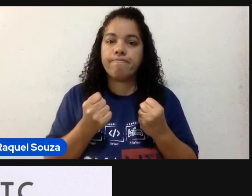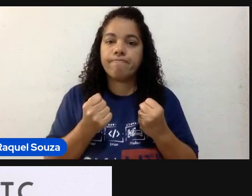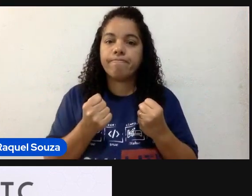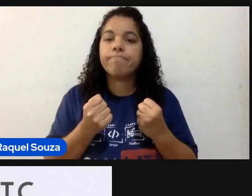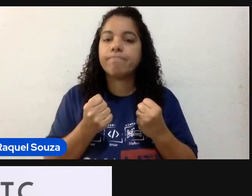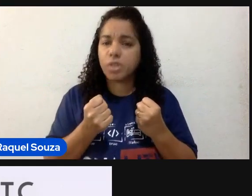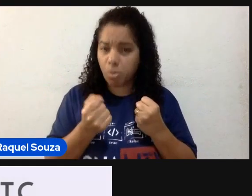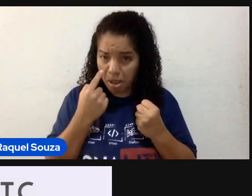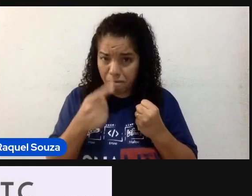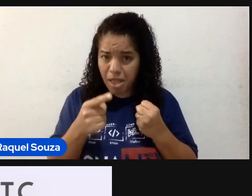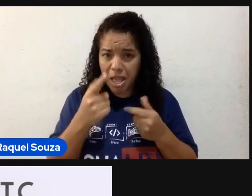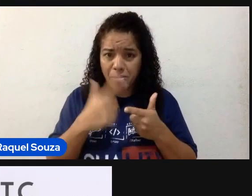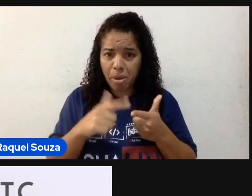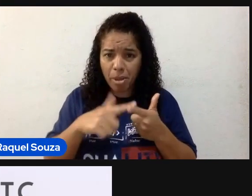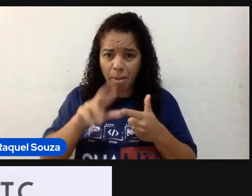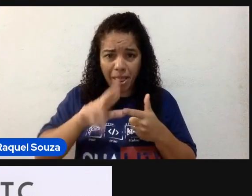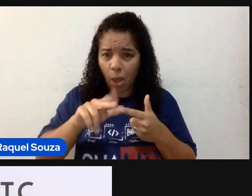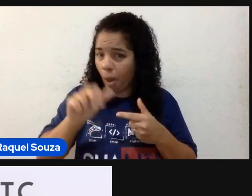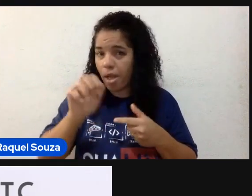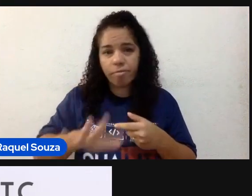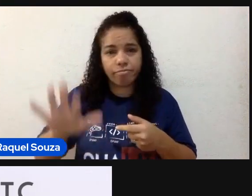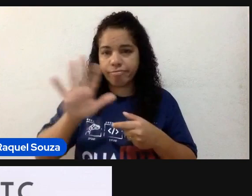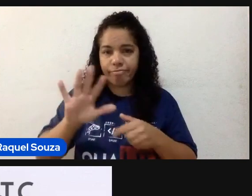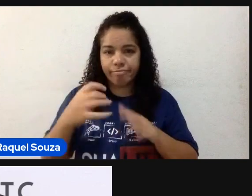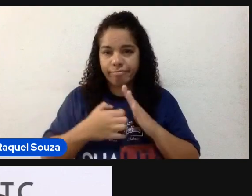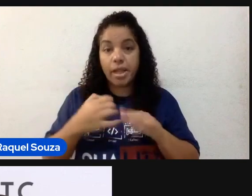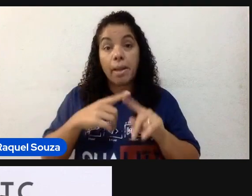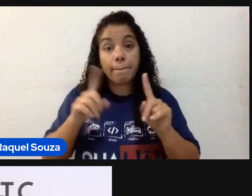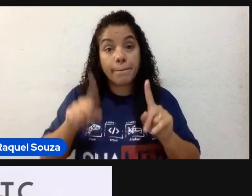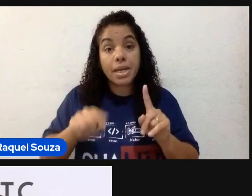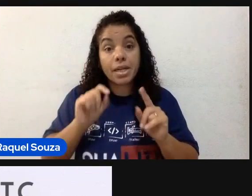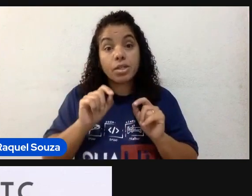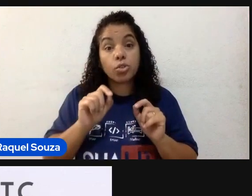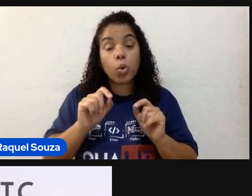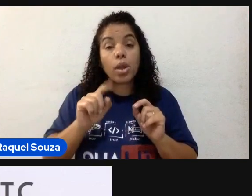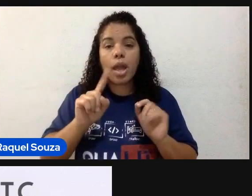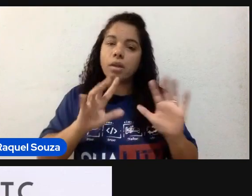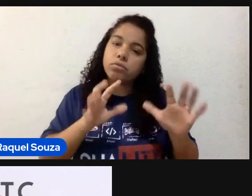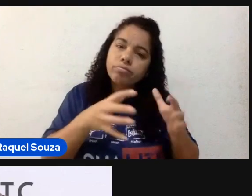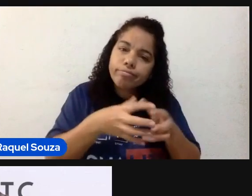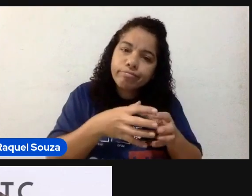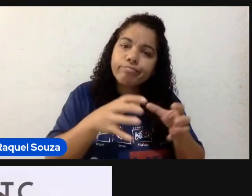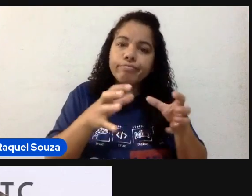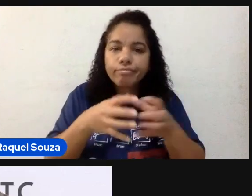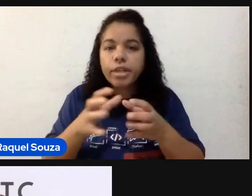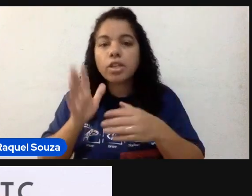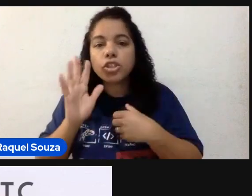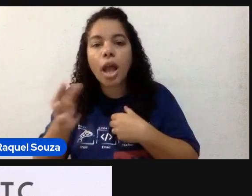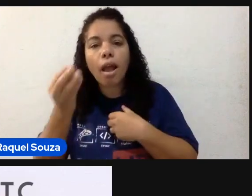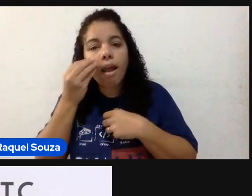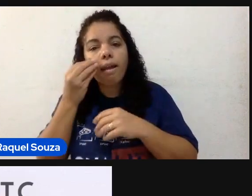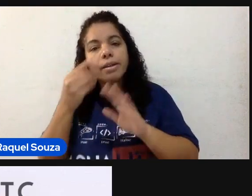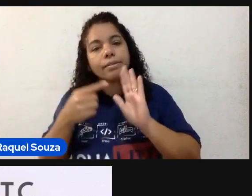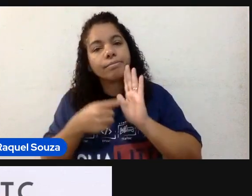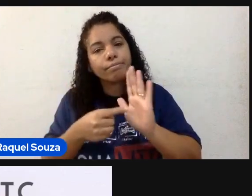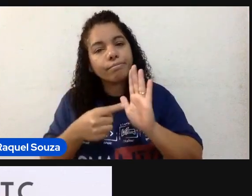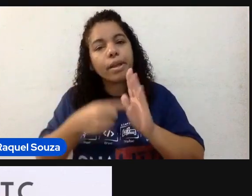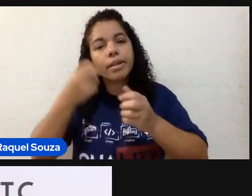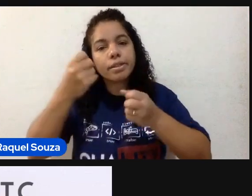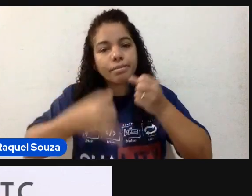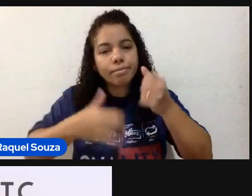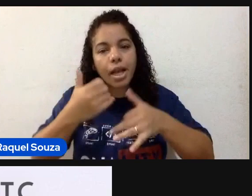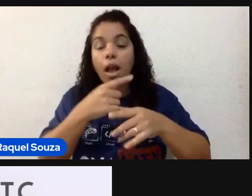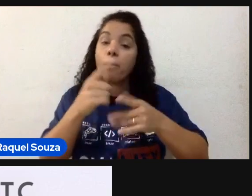que o problema não é geral de uma empresa, mas de time que você já tentou expor o que você tem, ou de